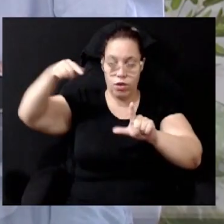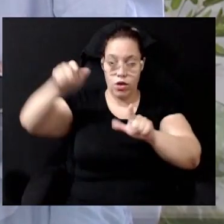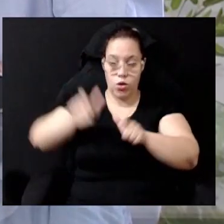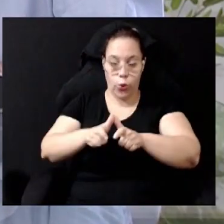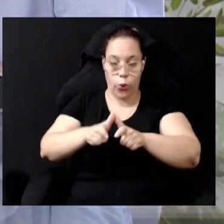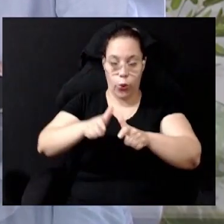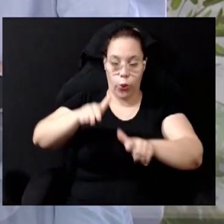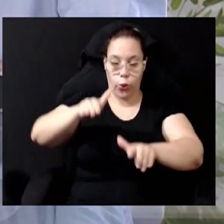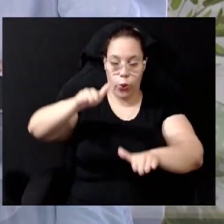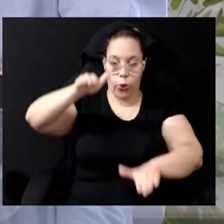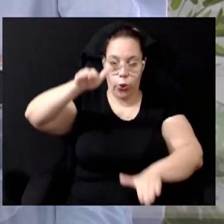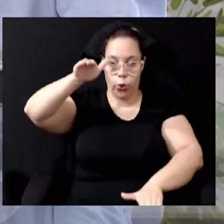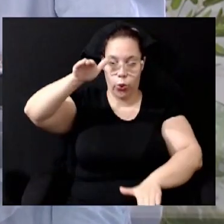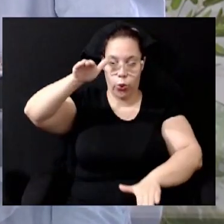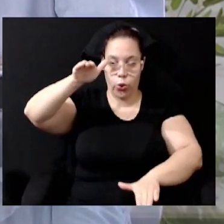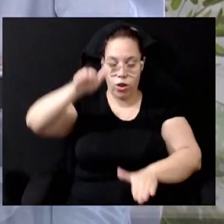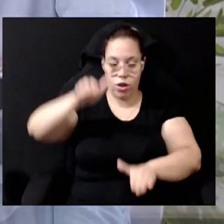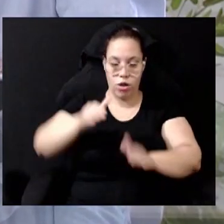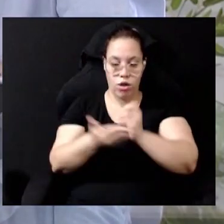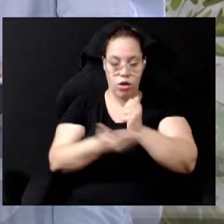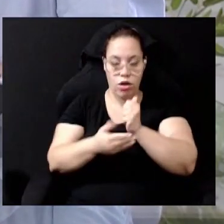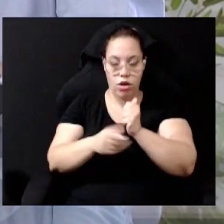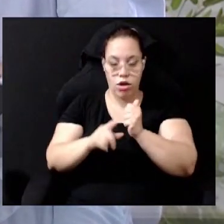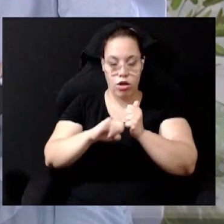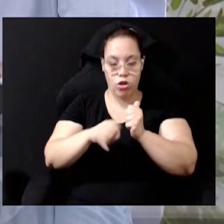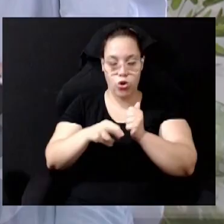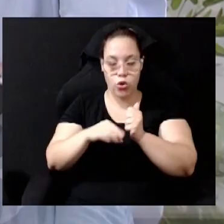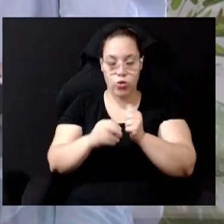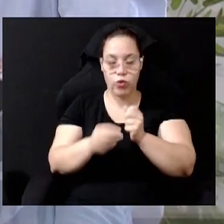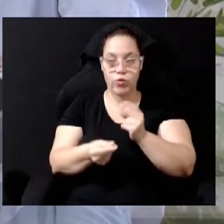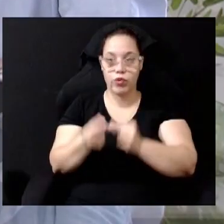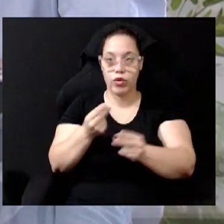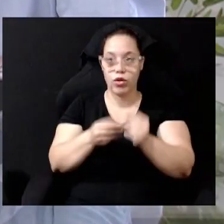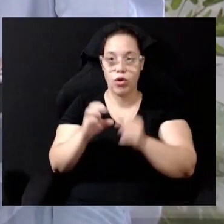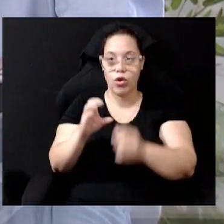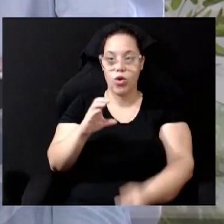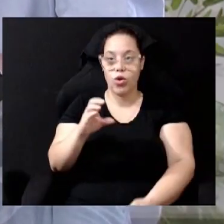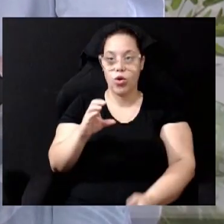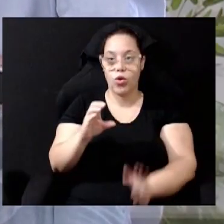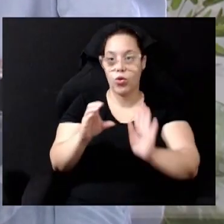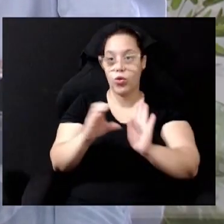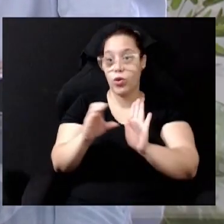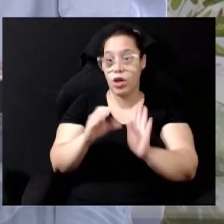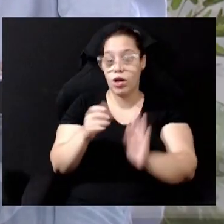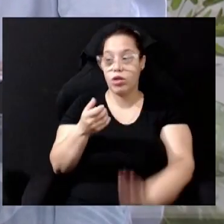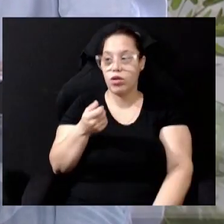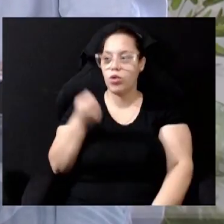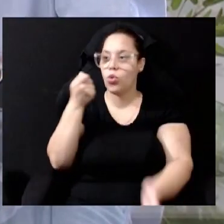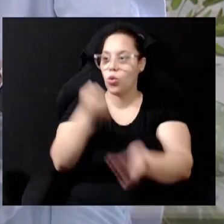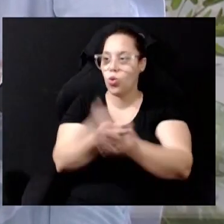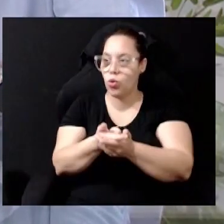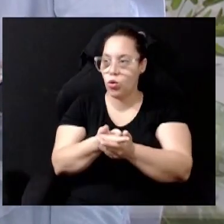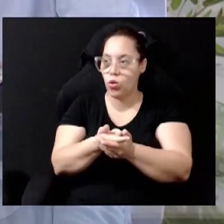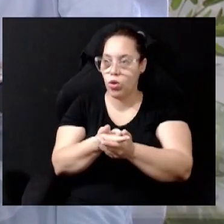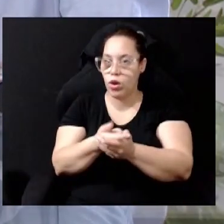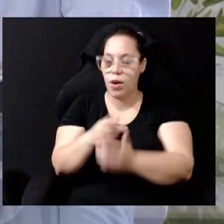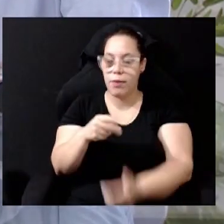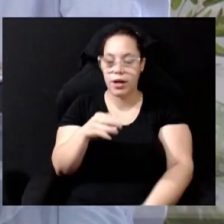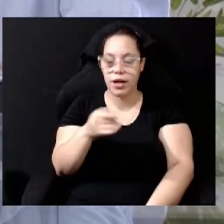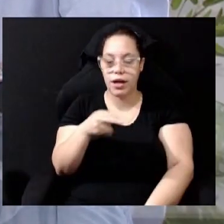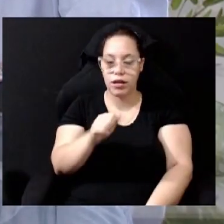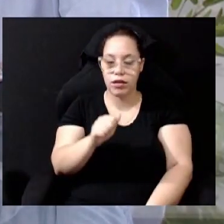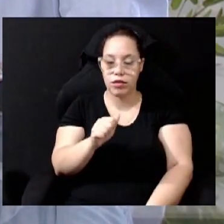básica de juros, aumenta o custo do crédito. Portanto, quando a gente for comprar de forma parcelada, vai ficar mais